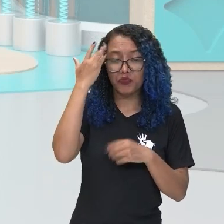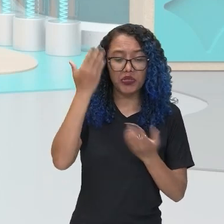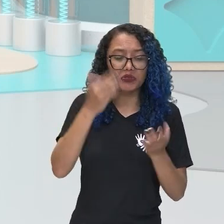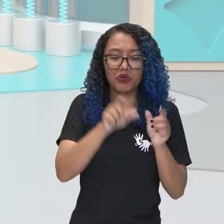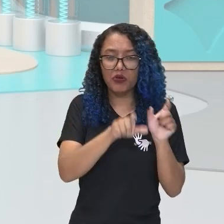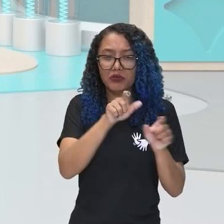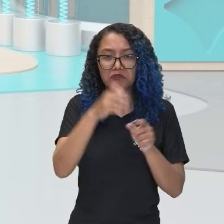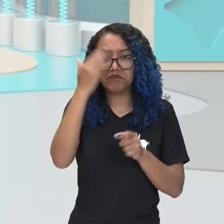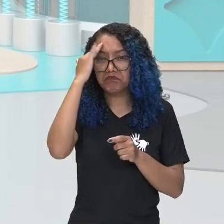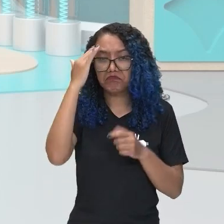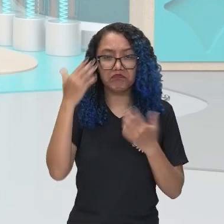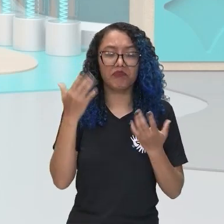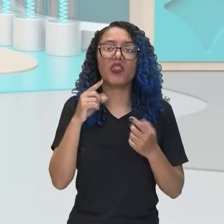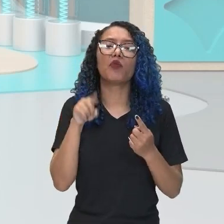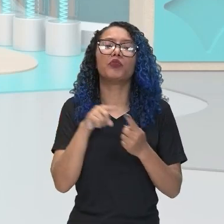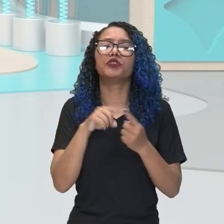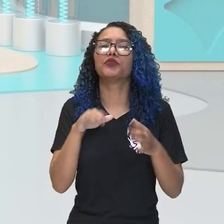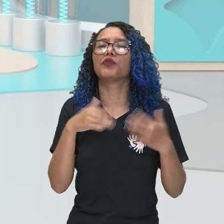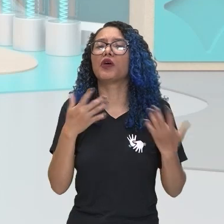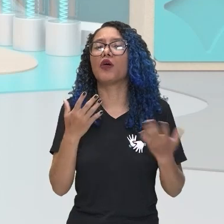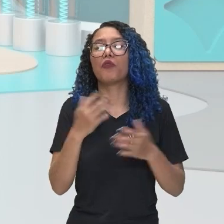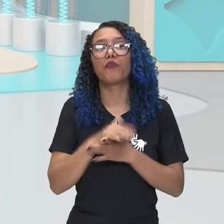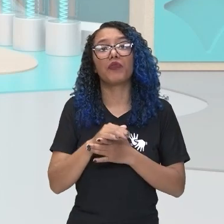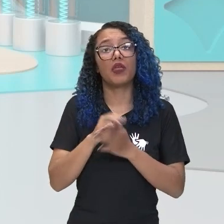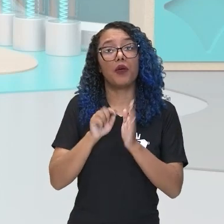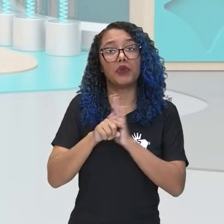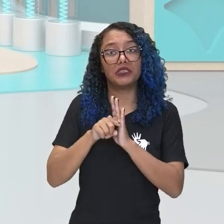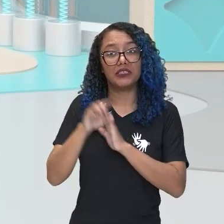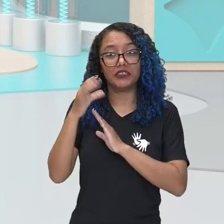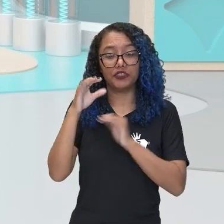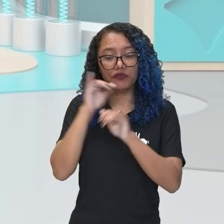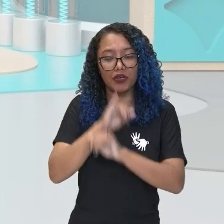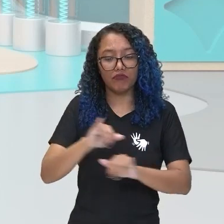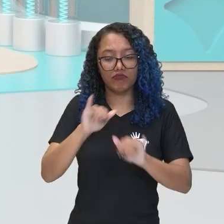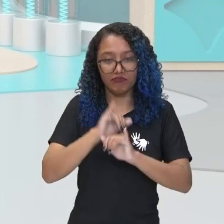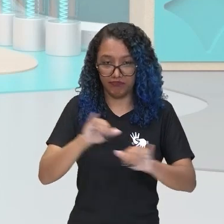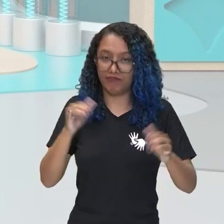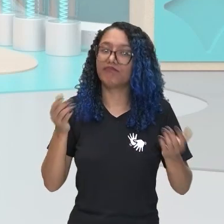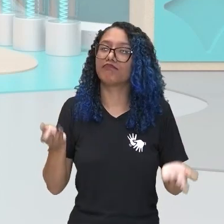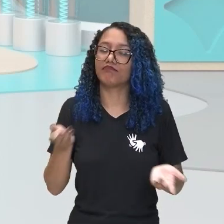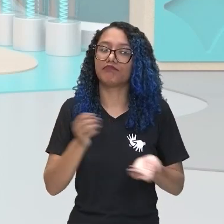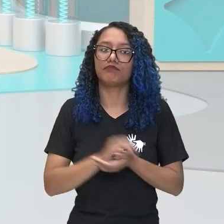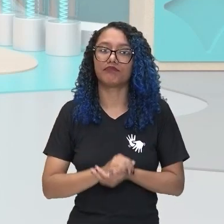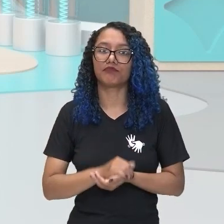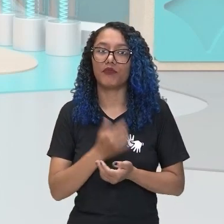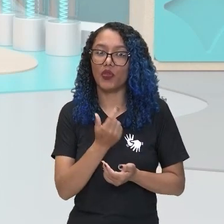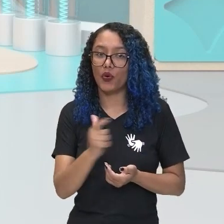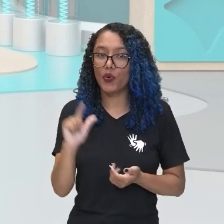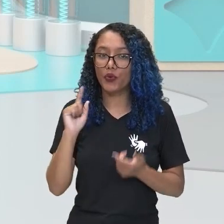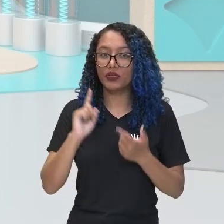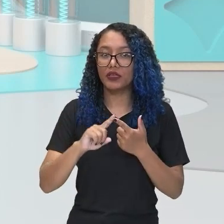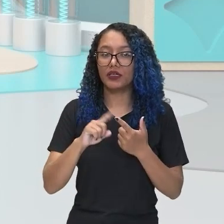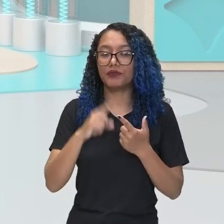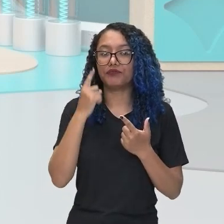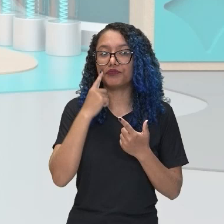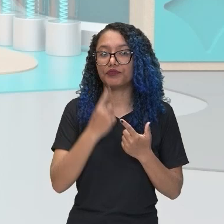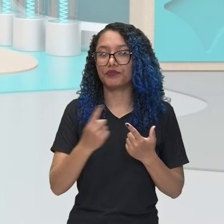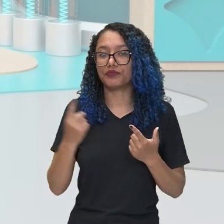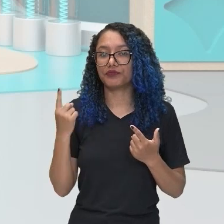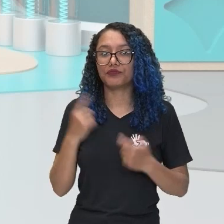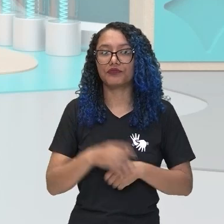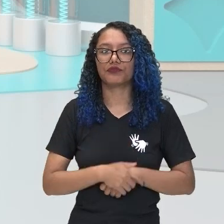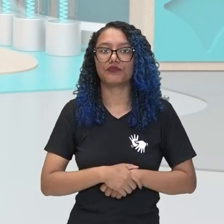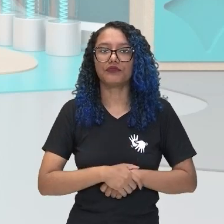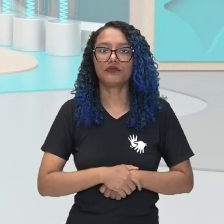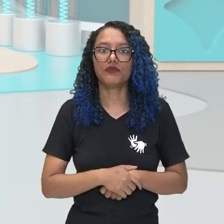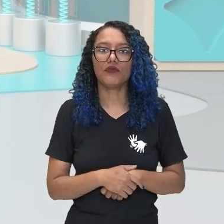conhecimentos científicos. Ok? Próxima característica, olha só, que nós trouxemos para você aí. Temos mais características, olha só. São